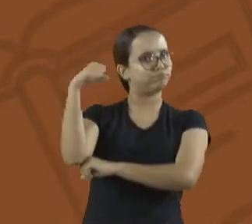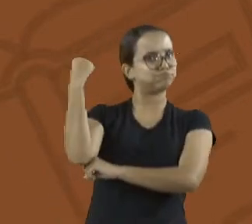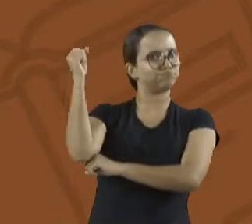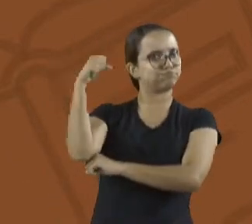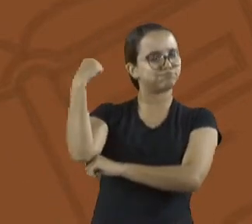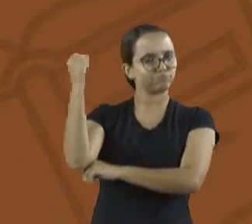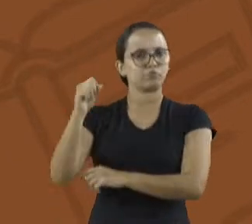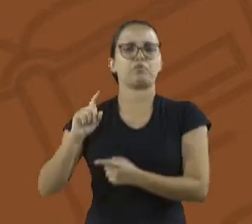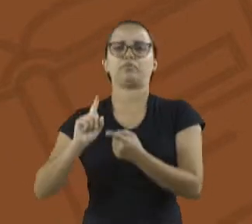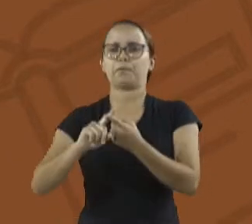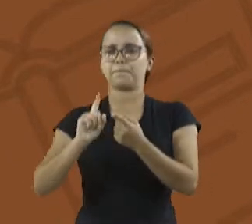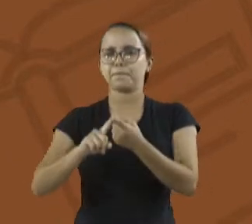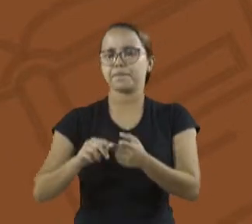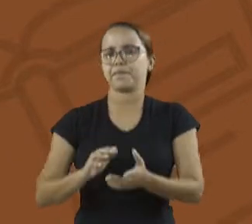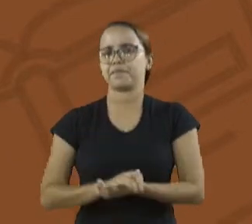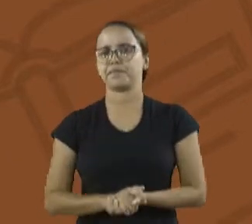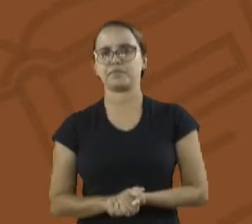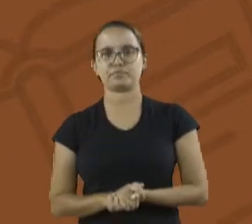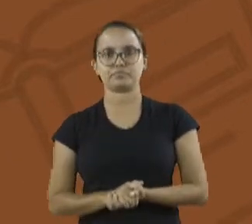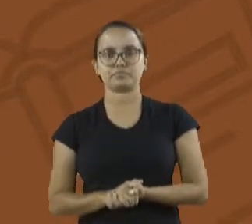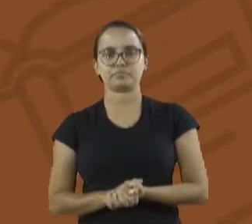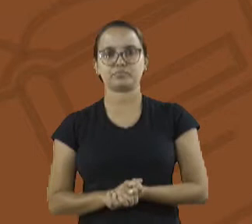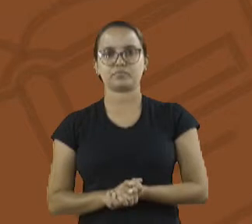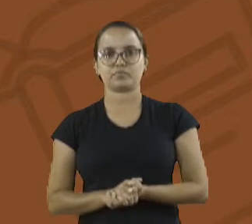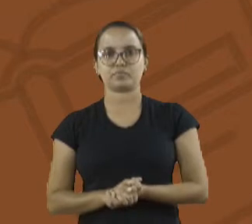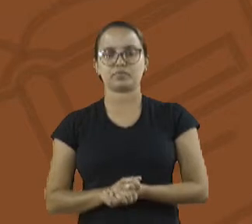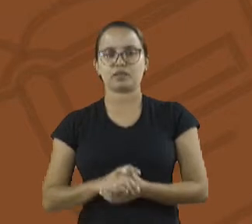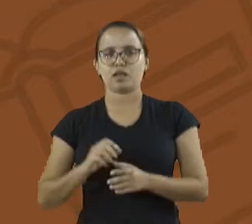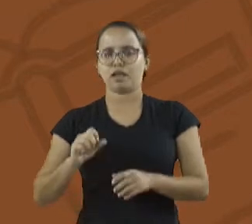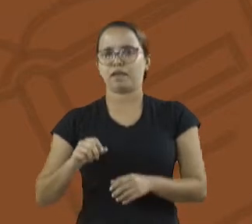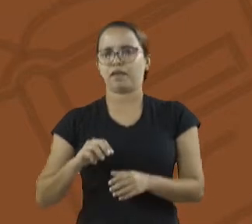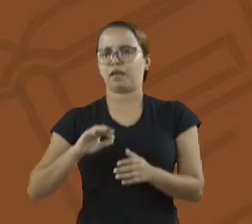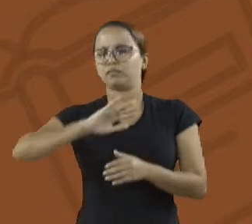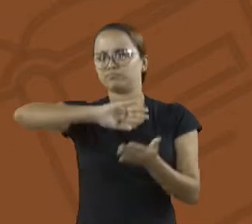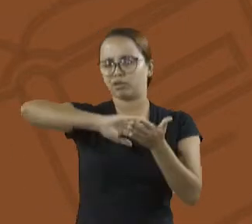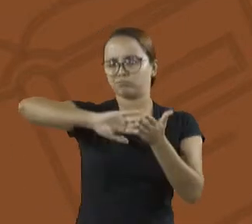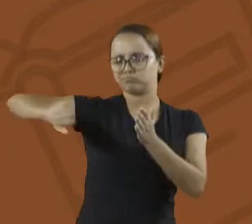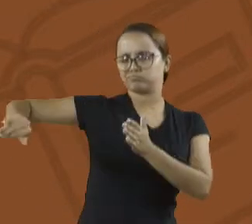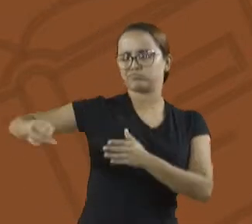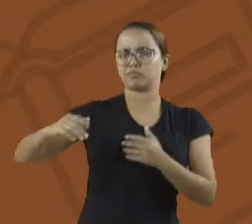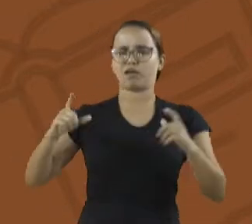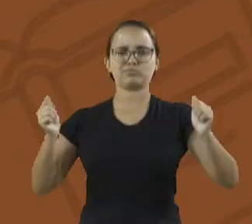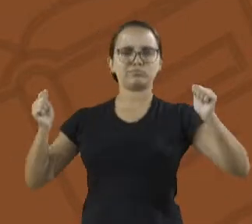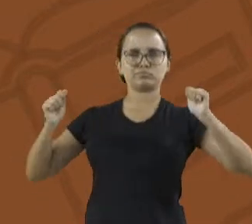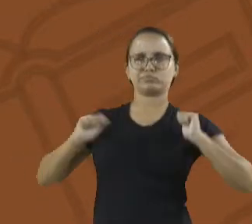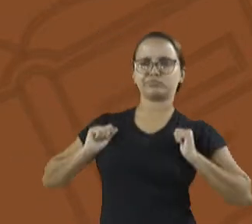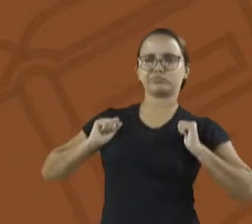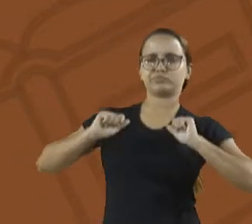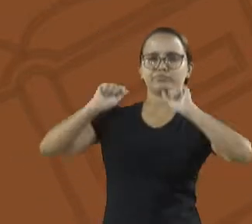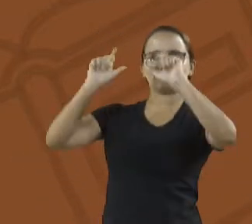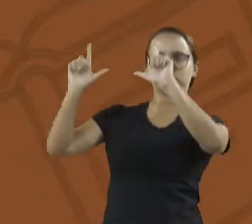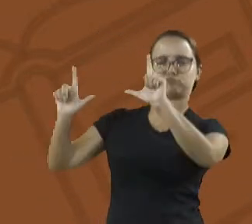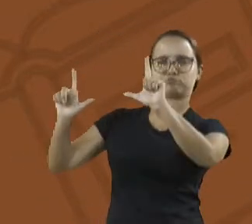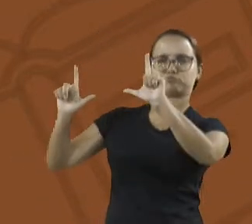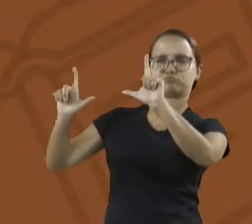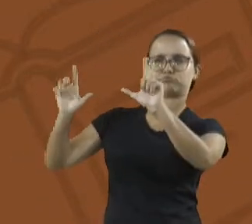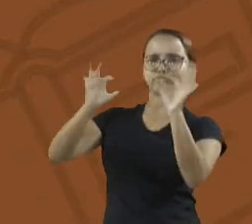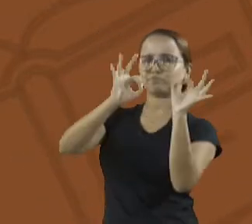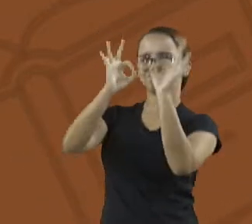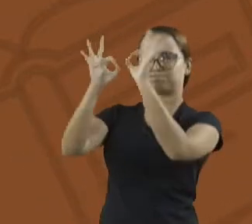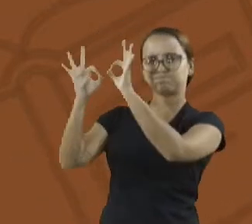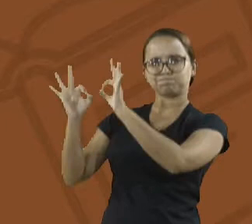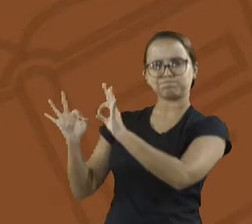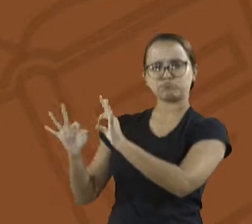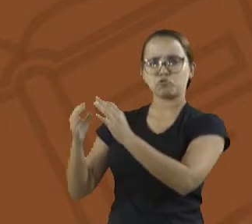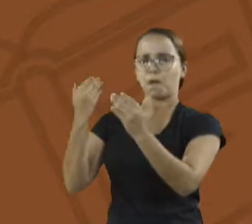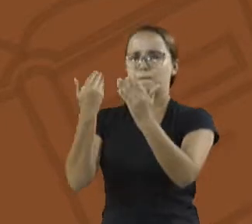de alguma forma, ficar muito tempo na televisão, vendo o celular, dormindo tarde,